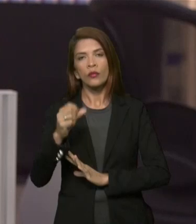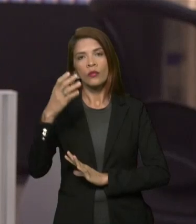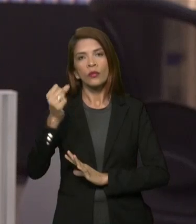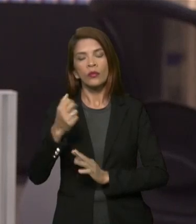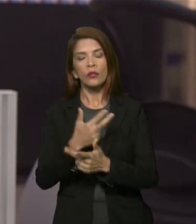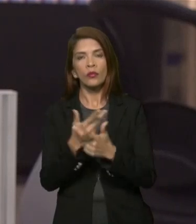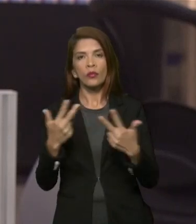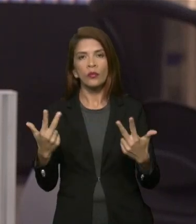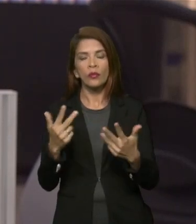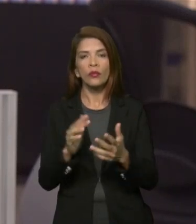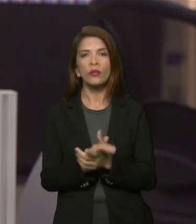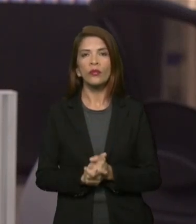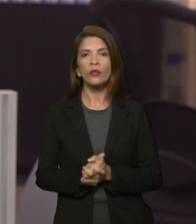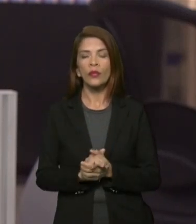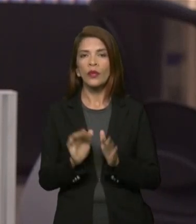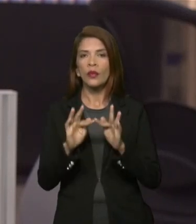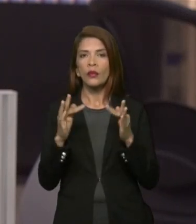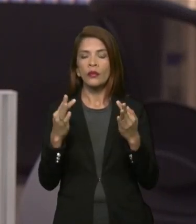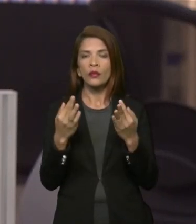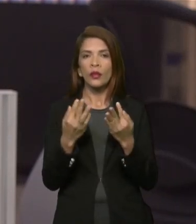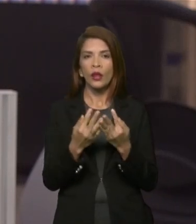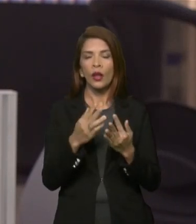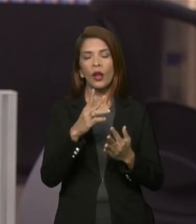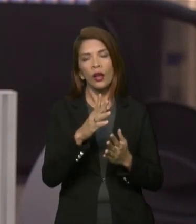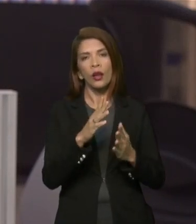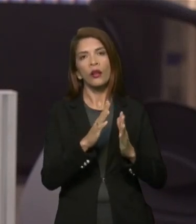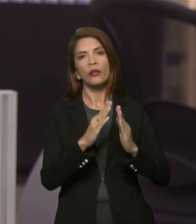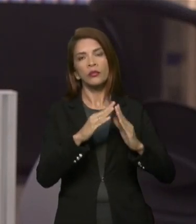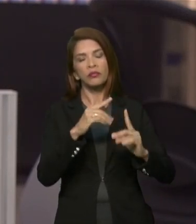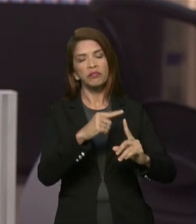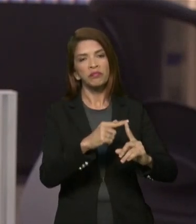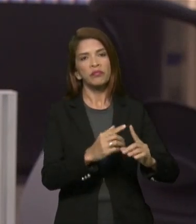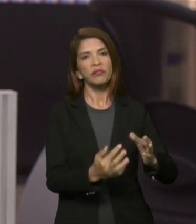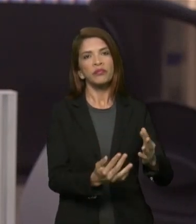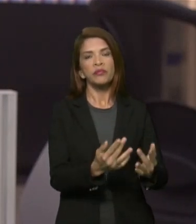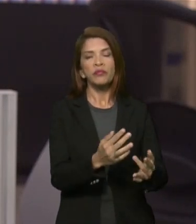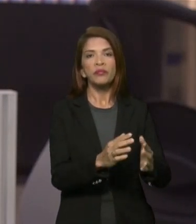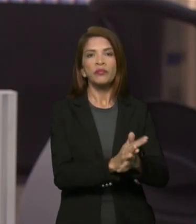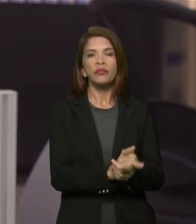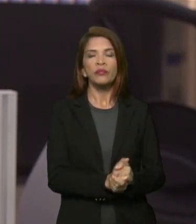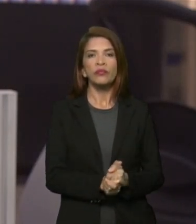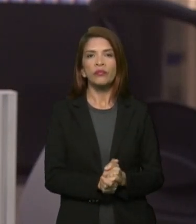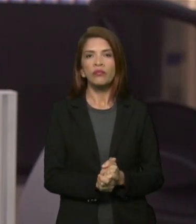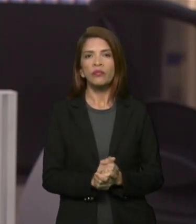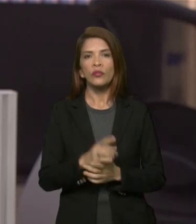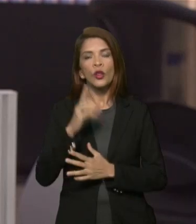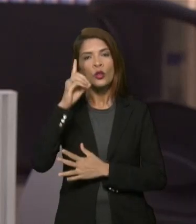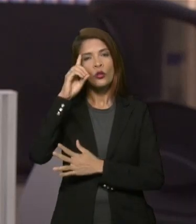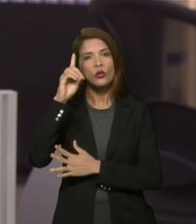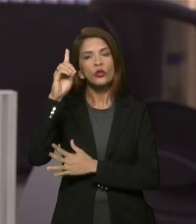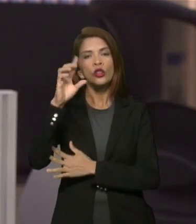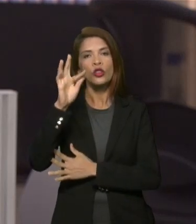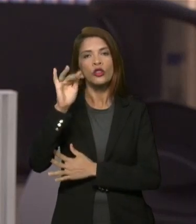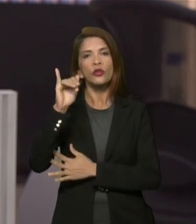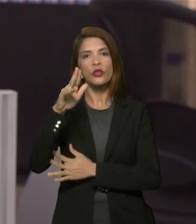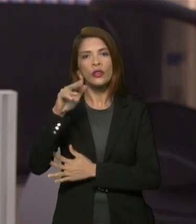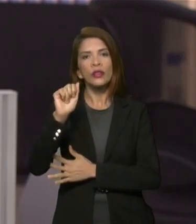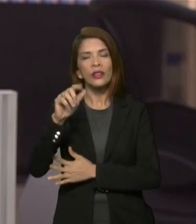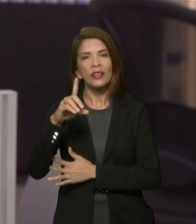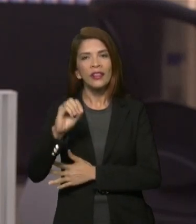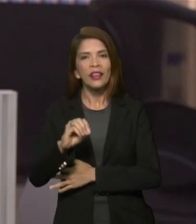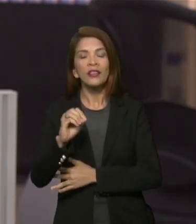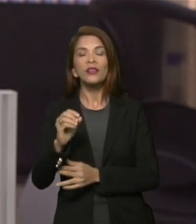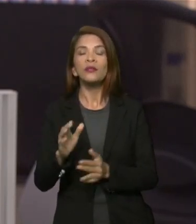início ao serviço de limpeza das áreas de túmulo para as visitações dos cemitérios no dia de finados. A expectativa e